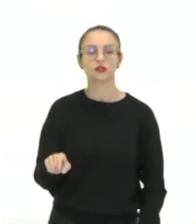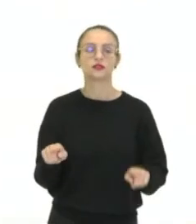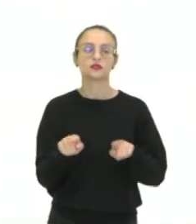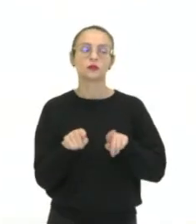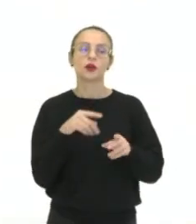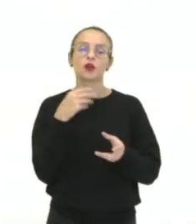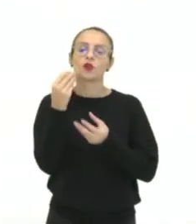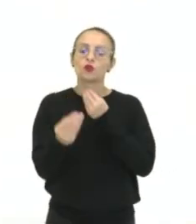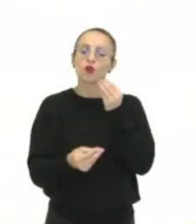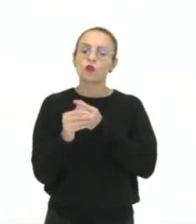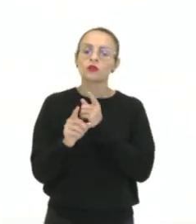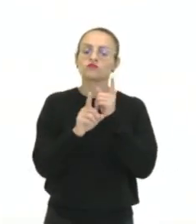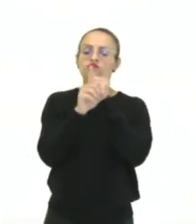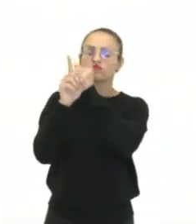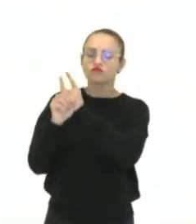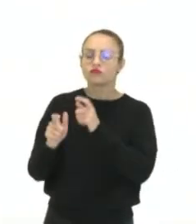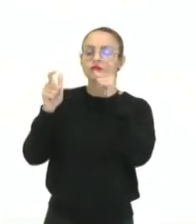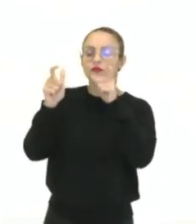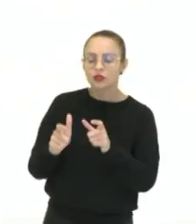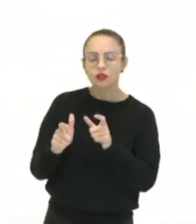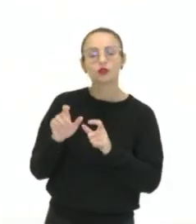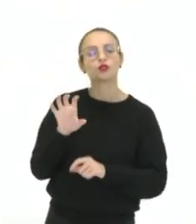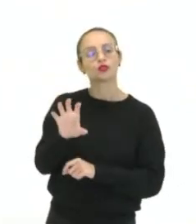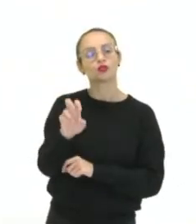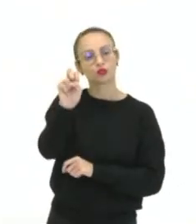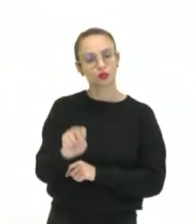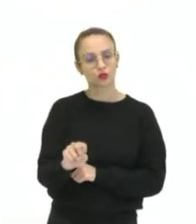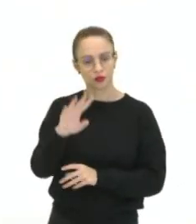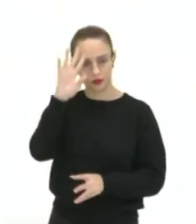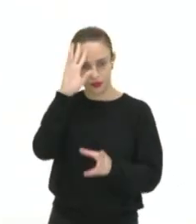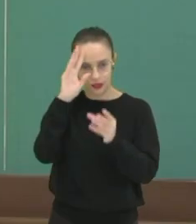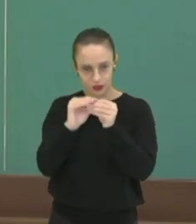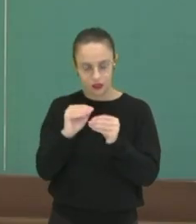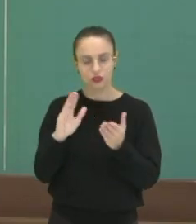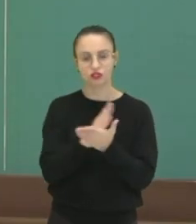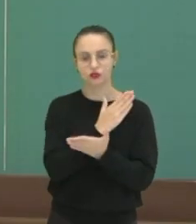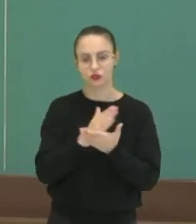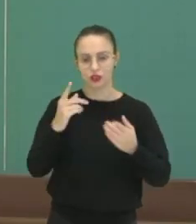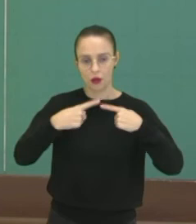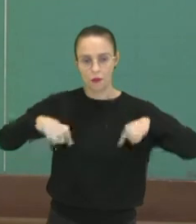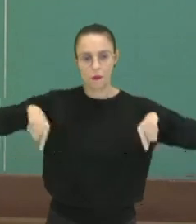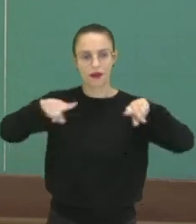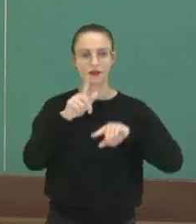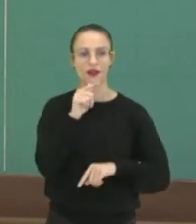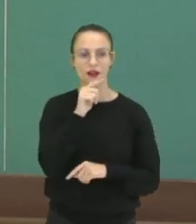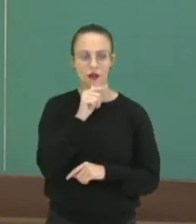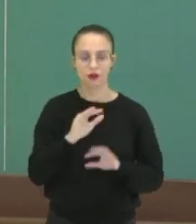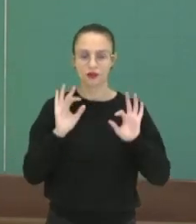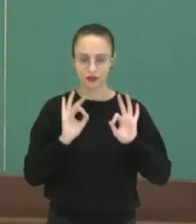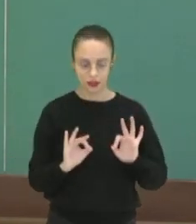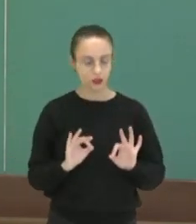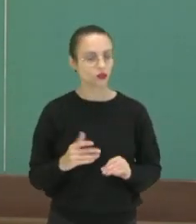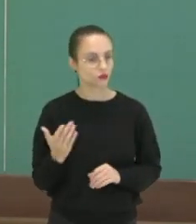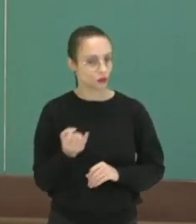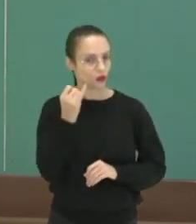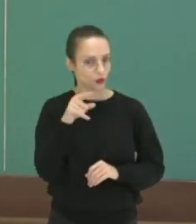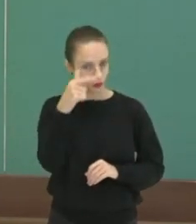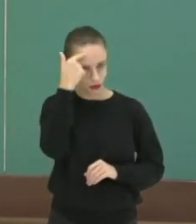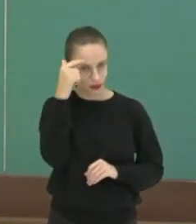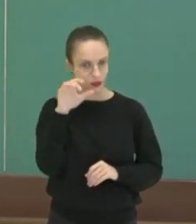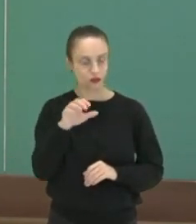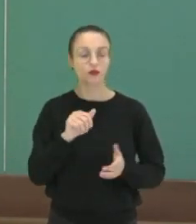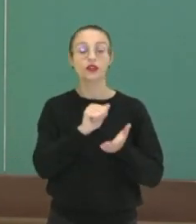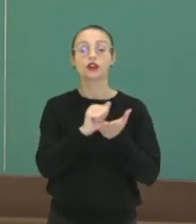eu posso encontrar a região sul considerando a divisão das bacias hidrográficas, certo? Então é importante pensar ali também. E aí